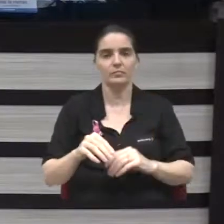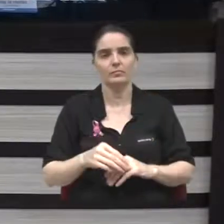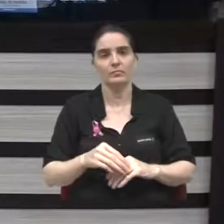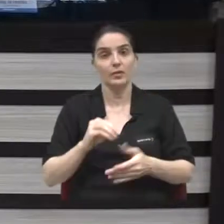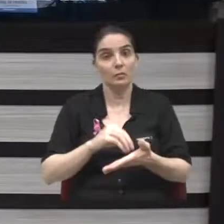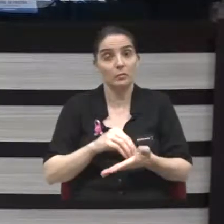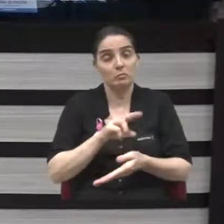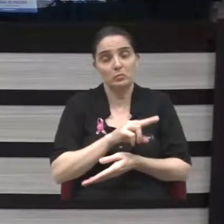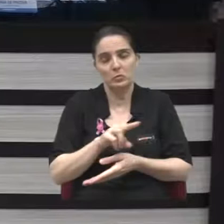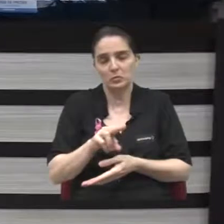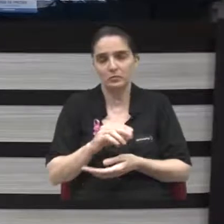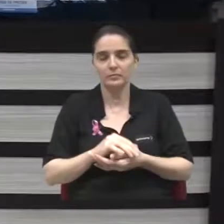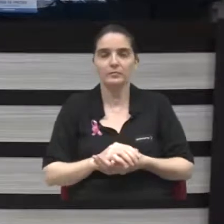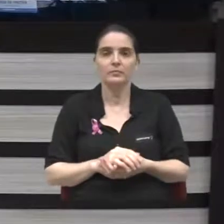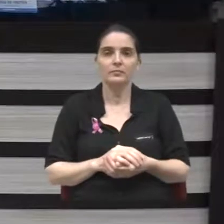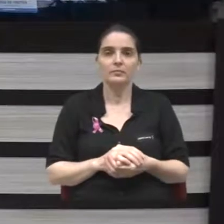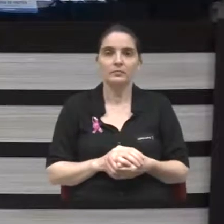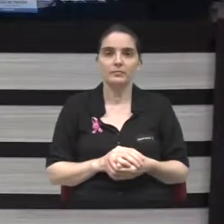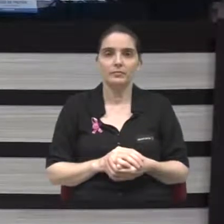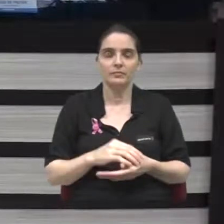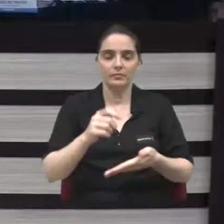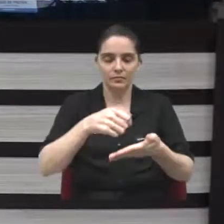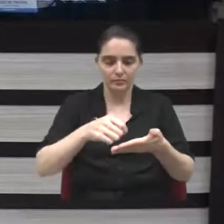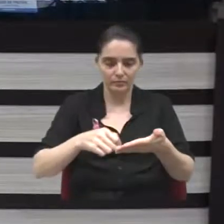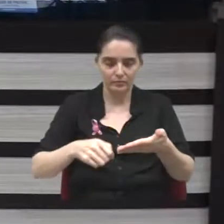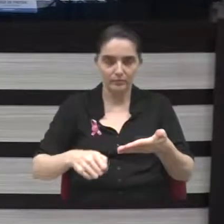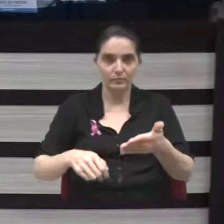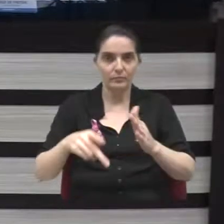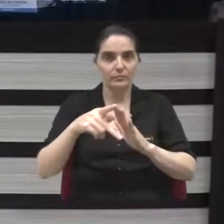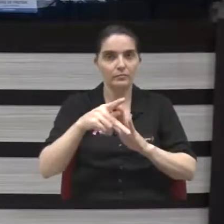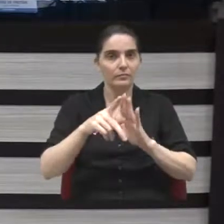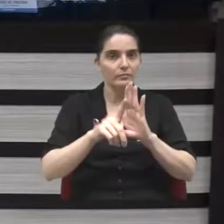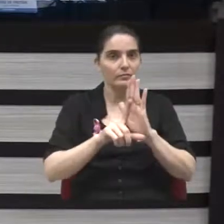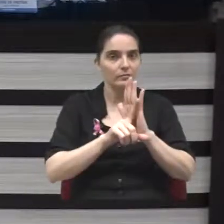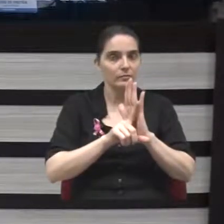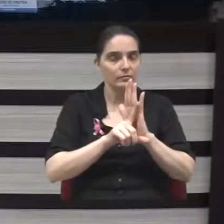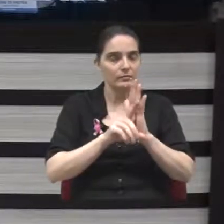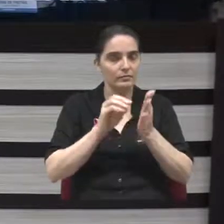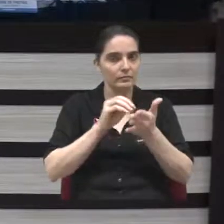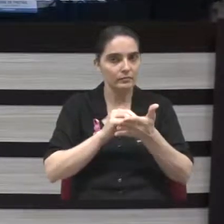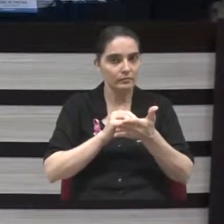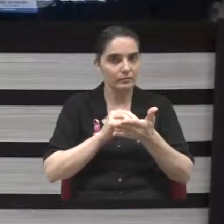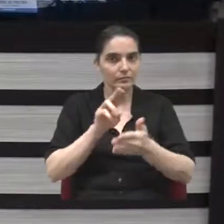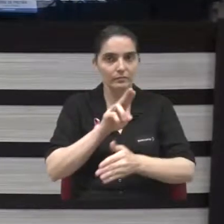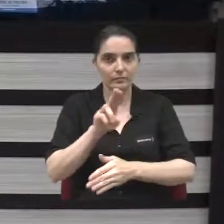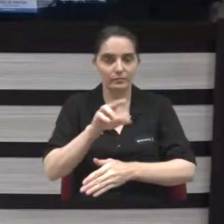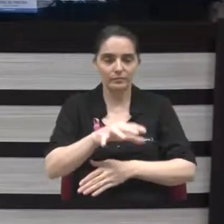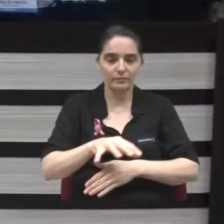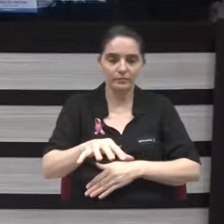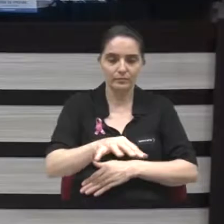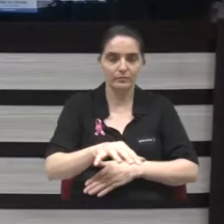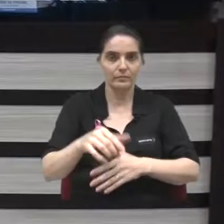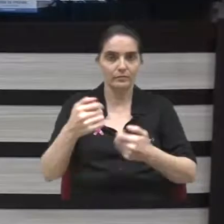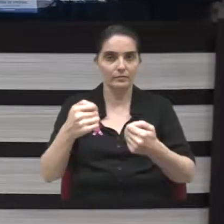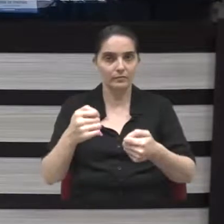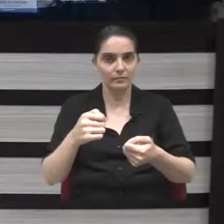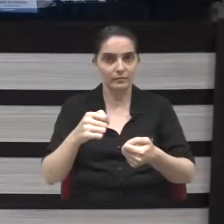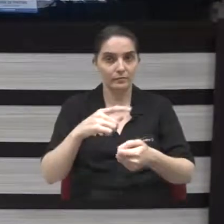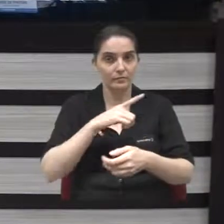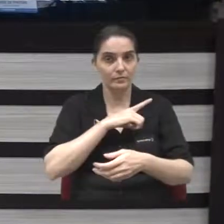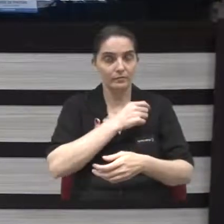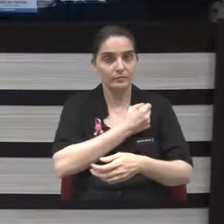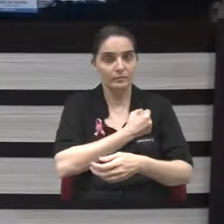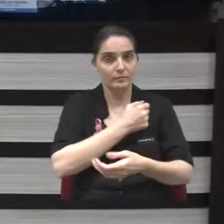que a redação do projeto de lei de denominação de praças devem constar o número da inscrição do